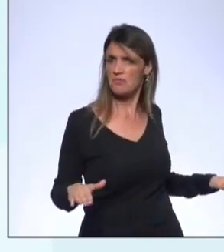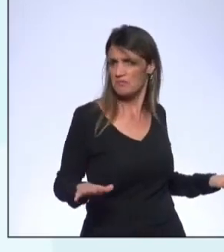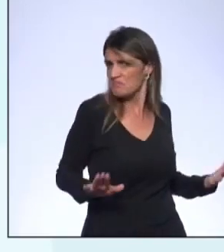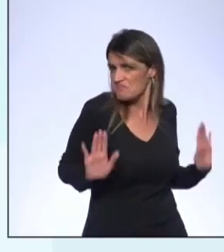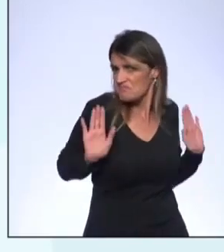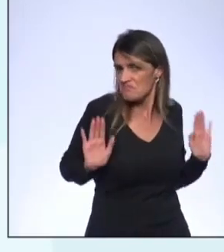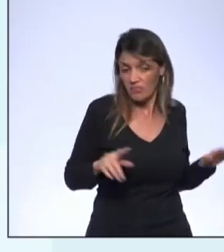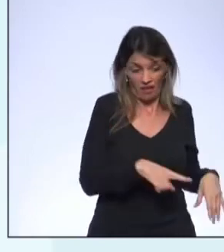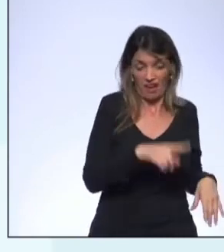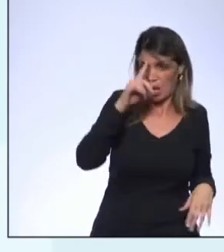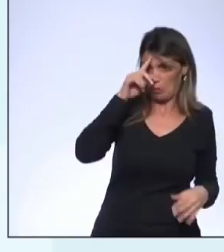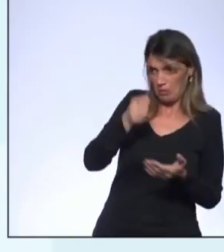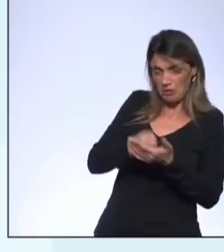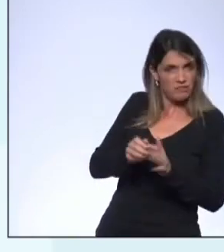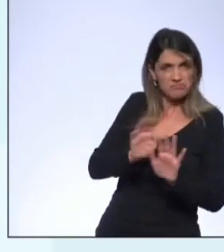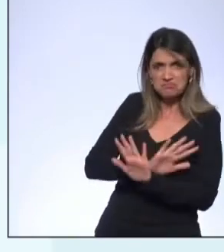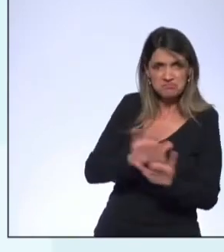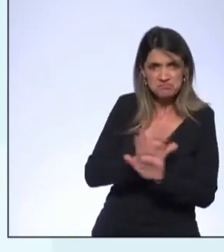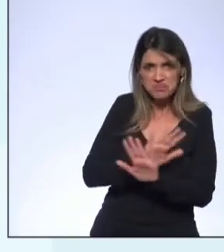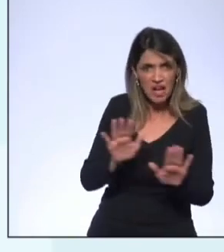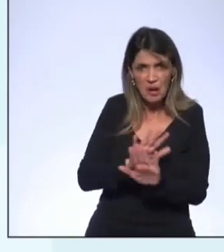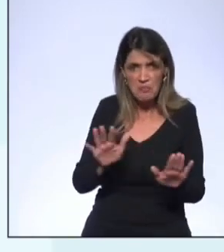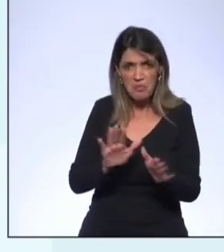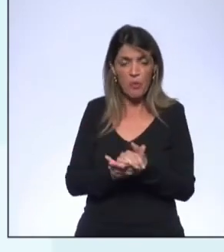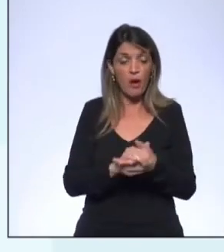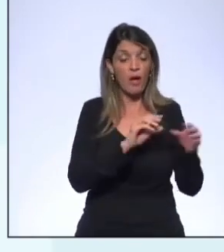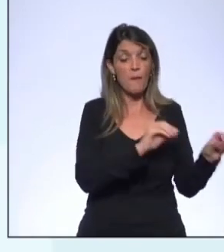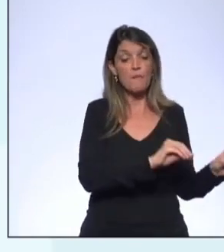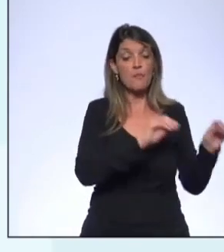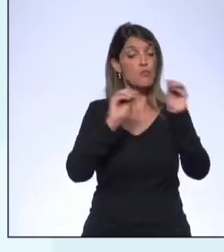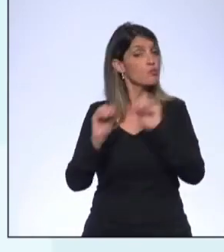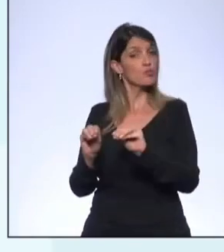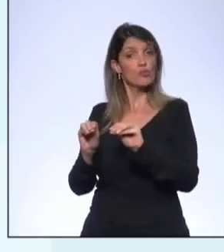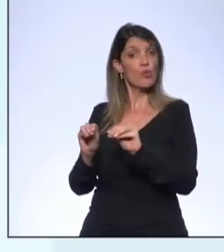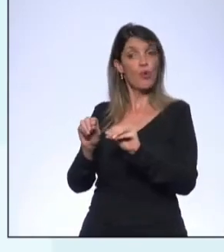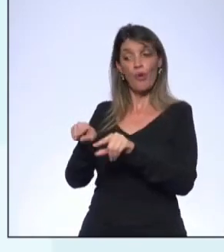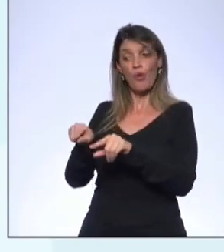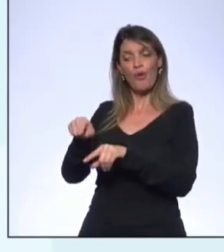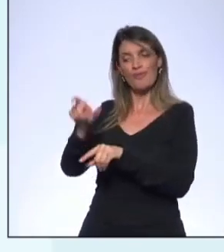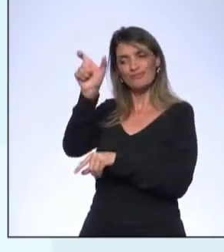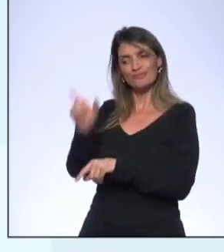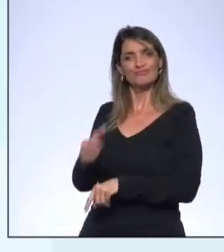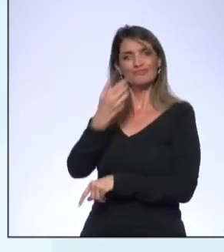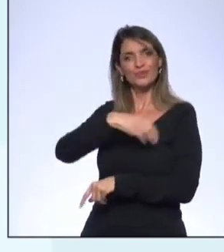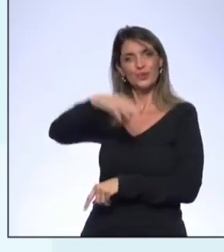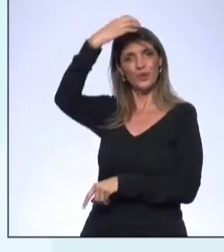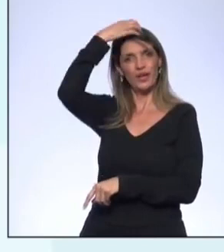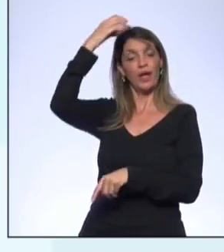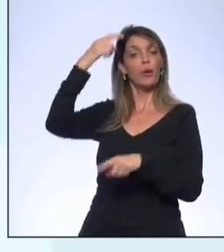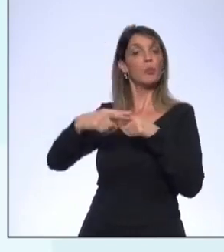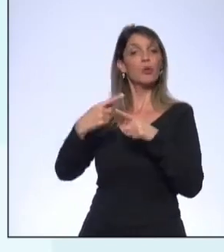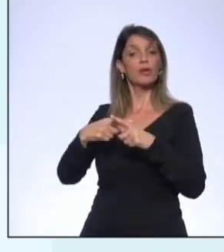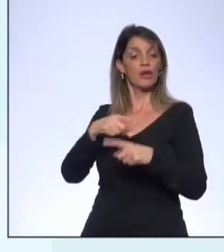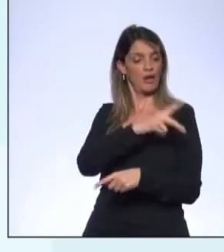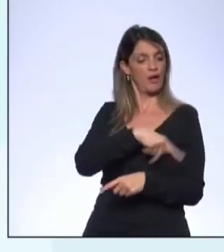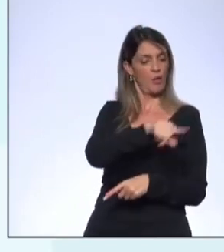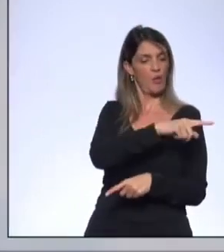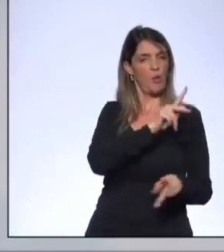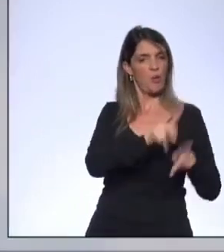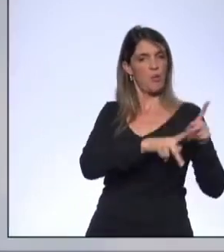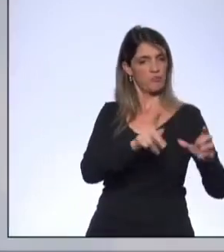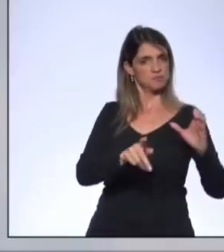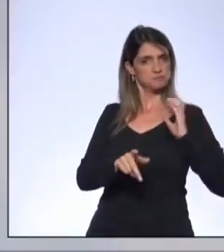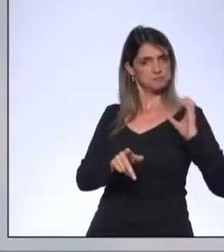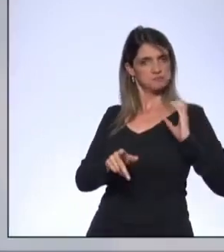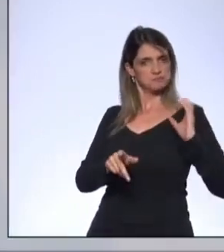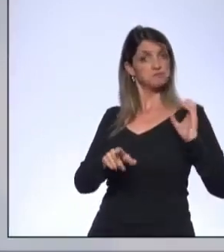E essa autoridade vai sendo cada vez mais transferida para a figura do rei. Até porque essa burguesia comercial, que